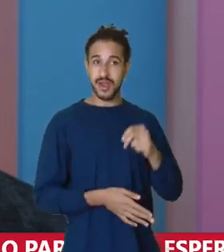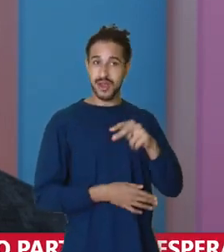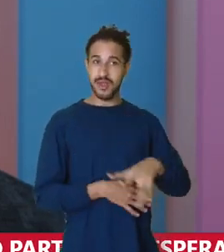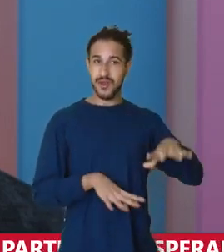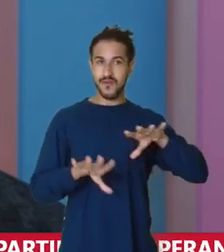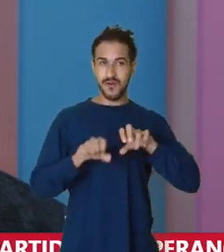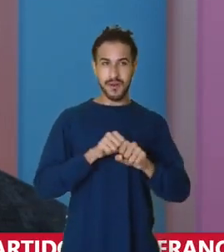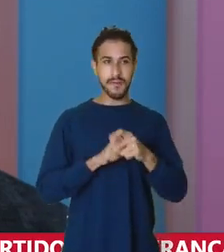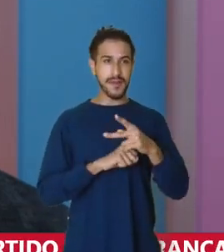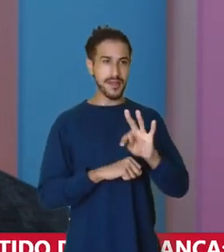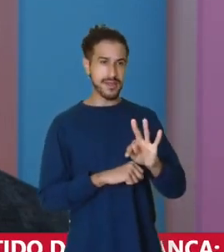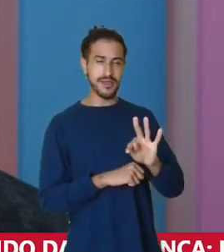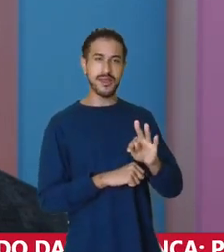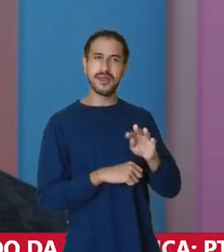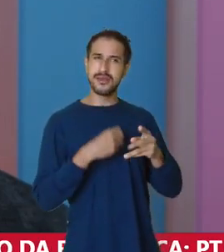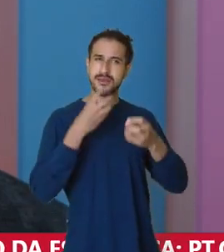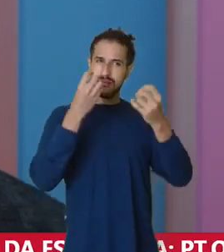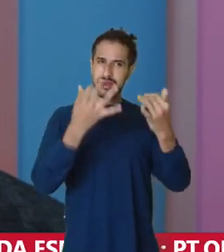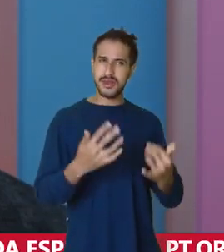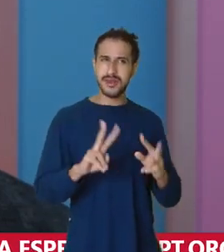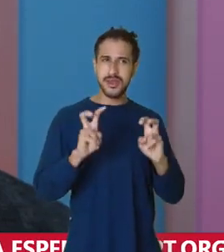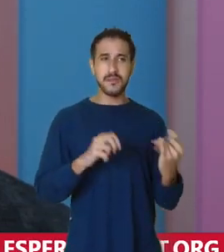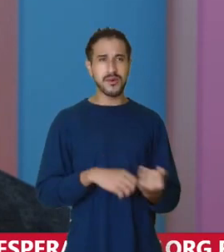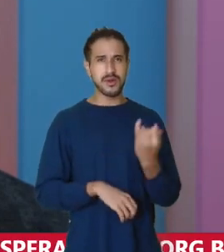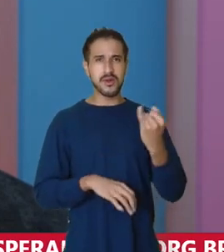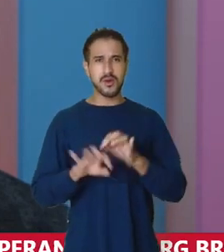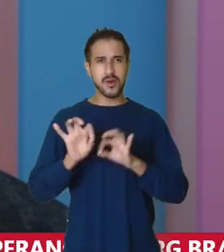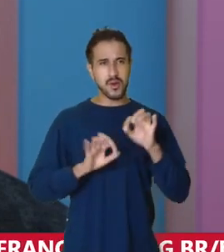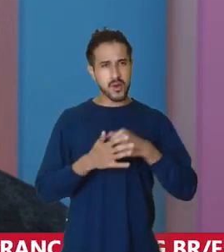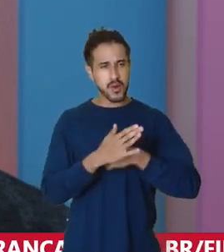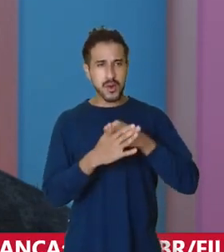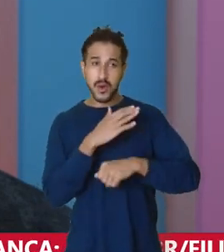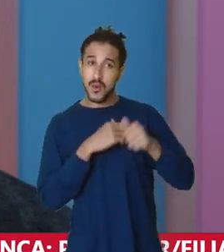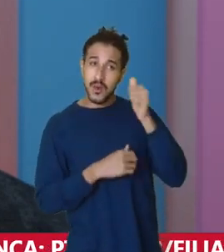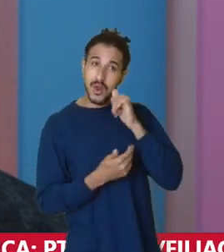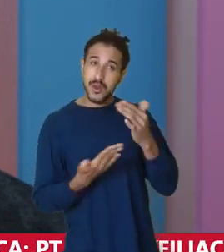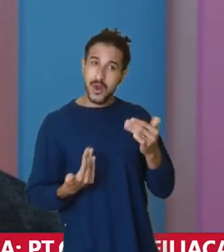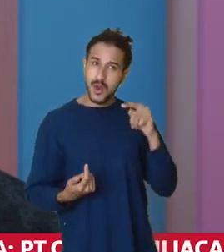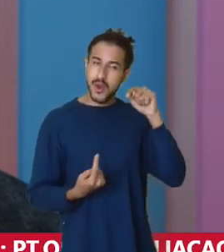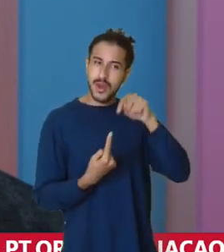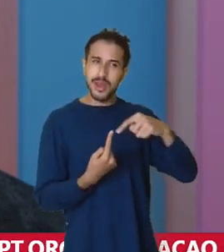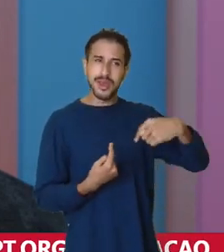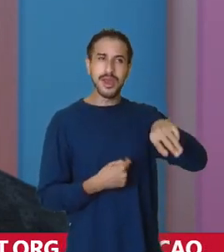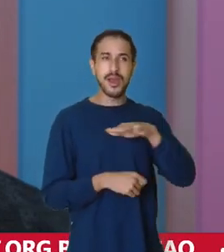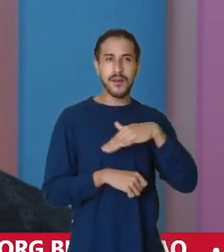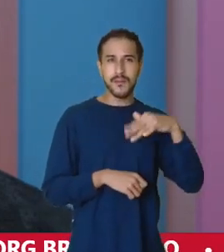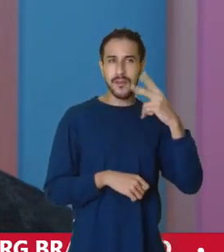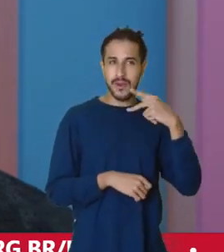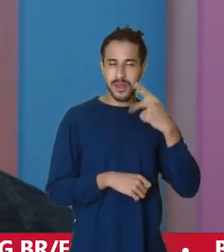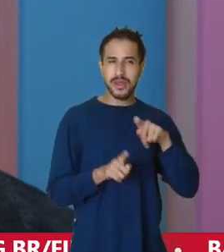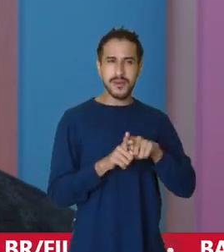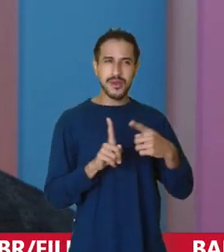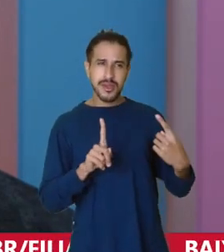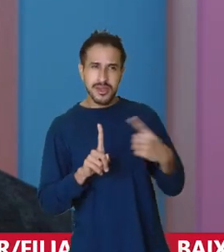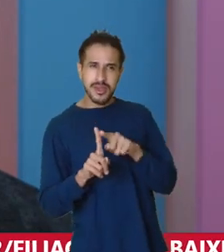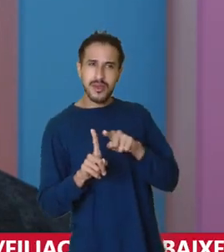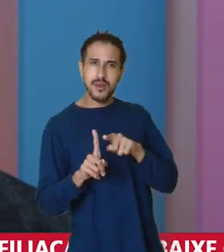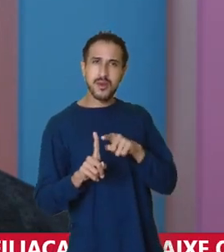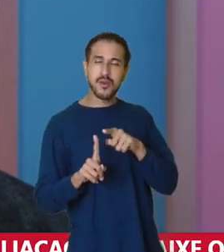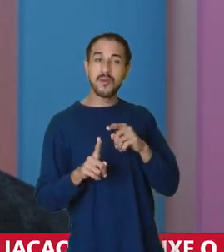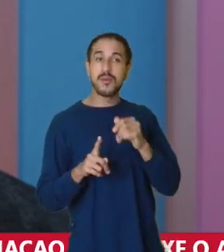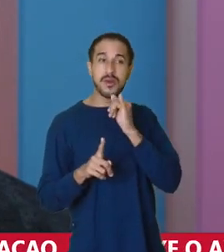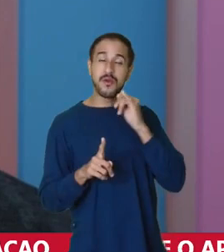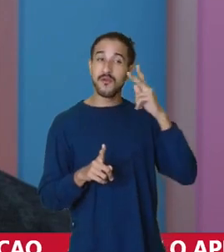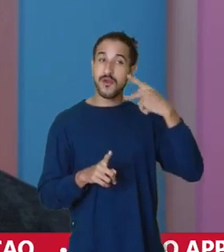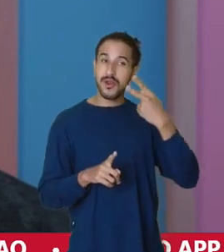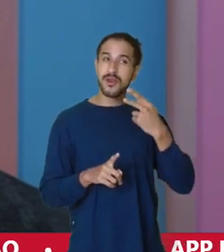de Formação do PT, falou sobre a importância da preparação das mulheres jovens para a política e sobre os desafios enfrentados, como a